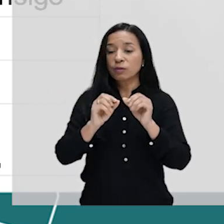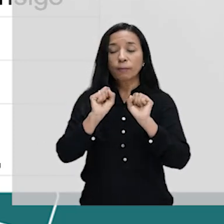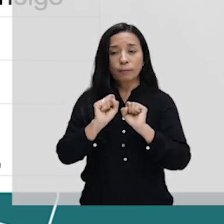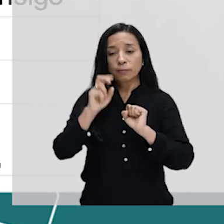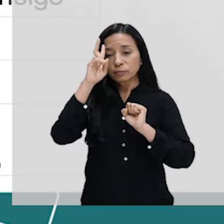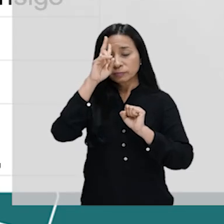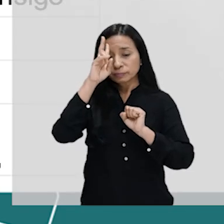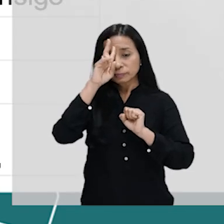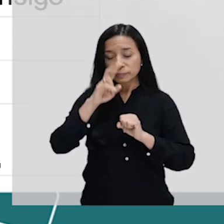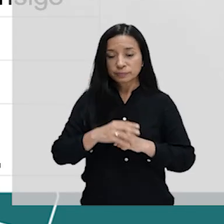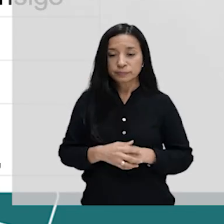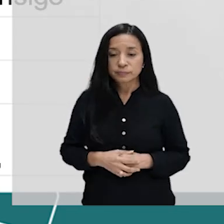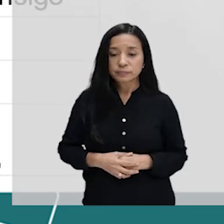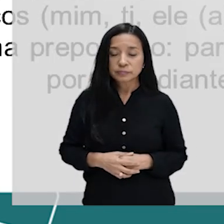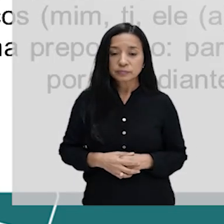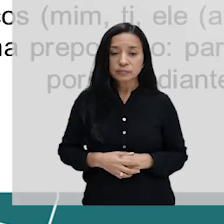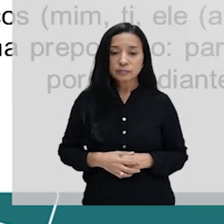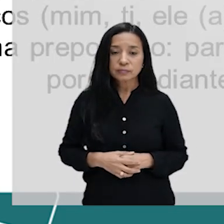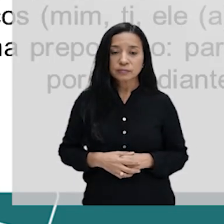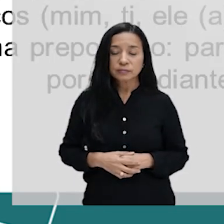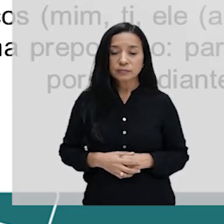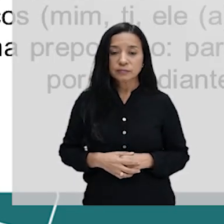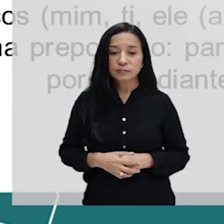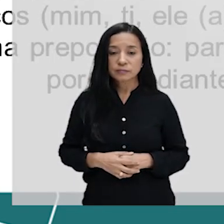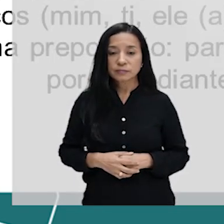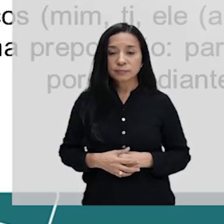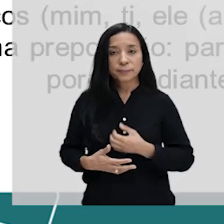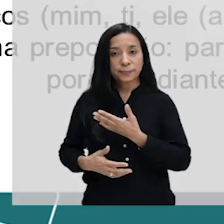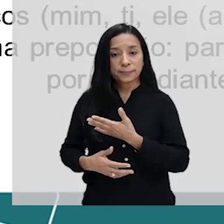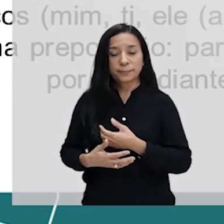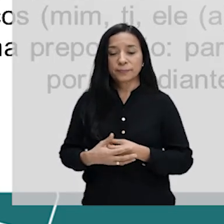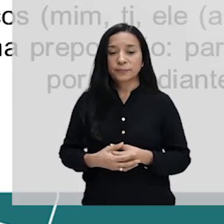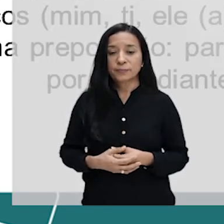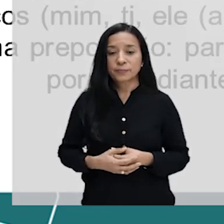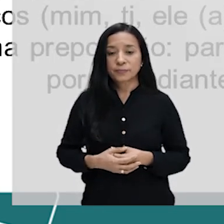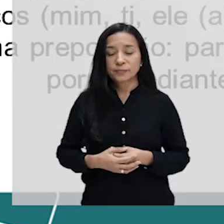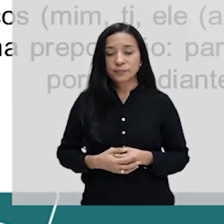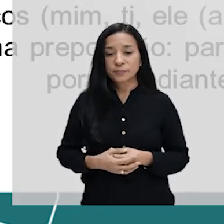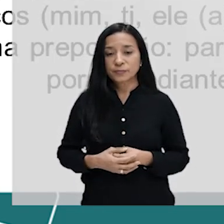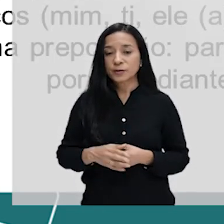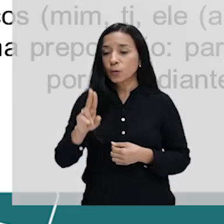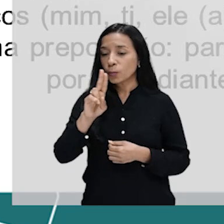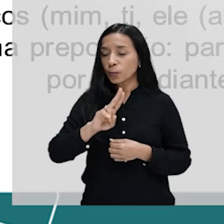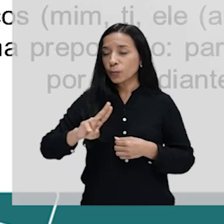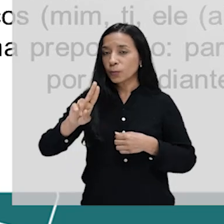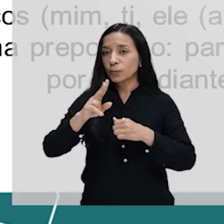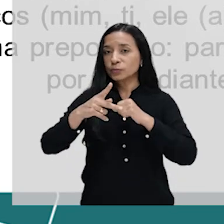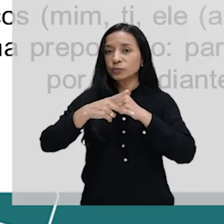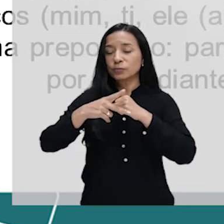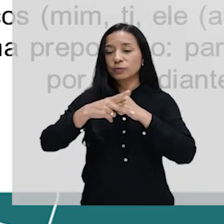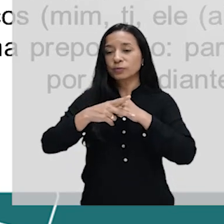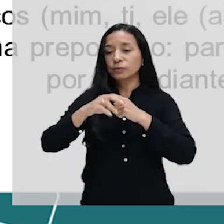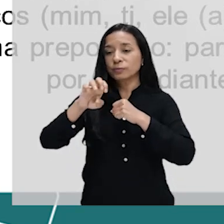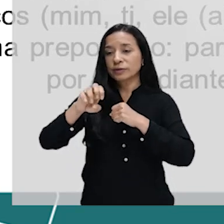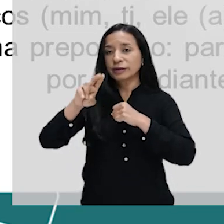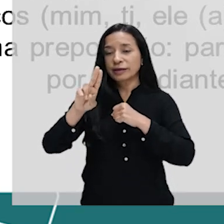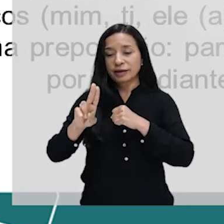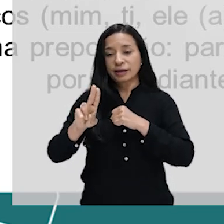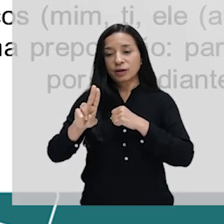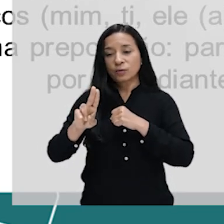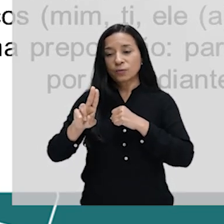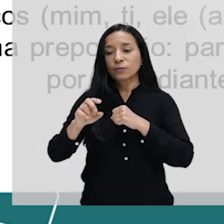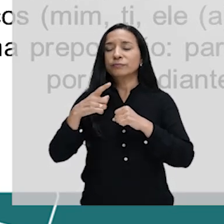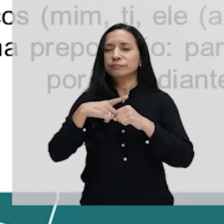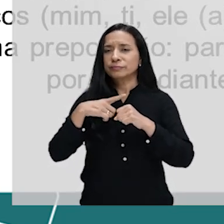tá? Para eu ou para mim. O uso do pronome eu ocorre quando o mesmo é sujeito da